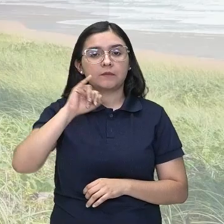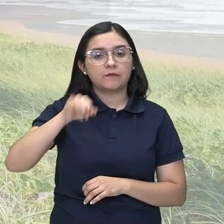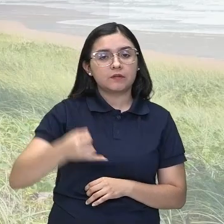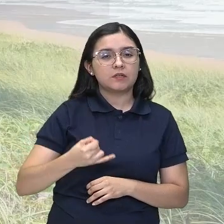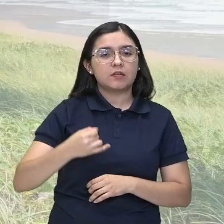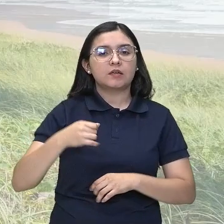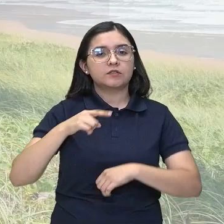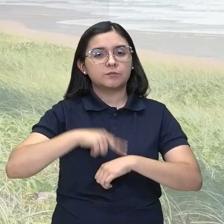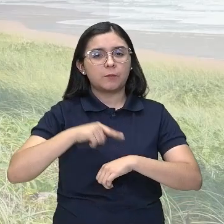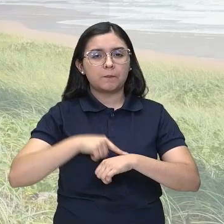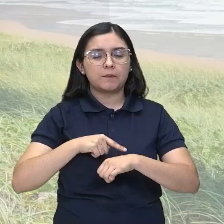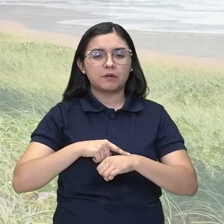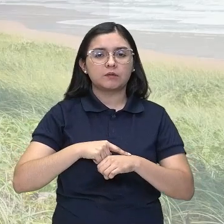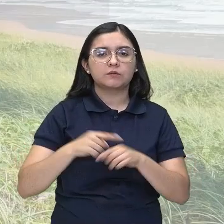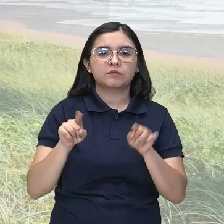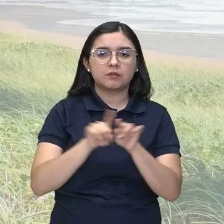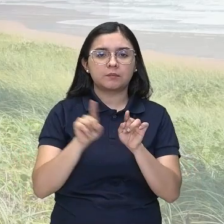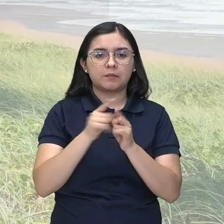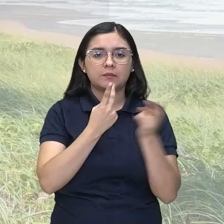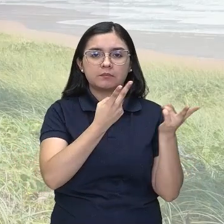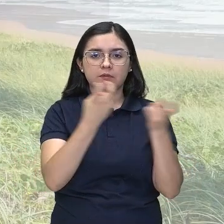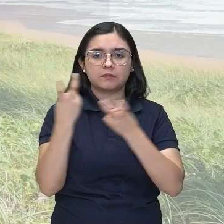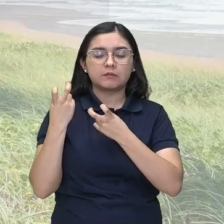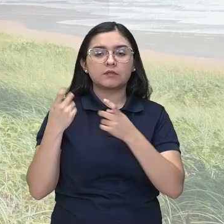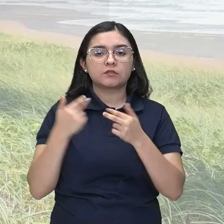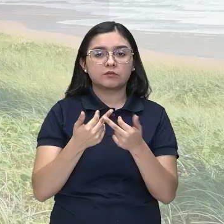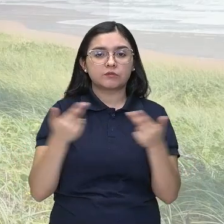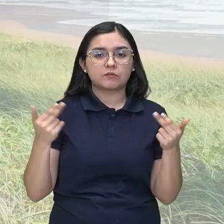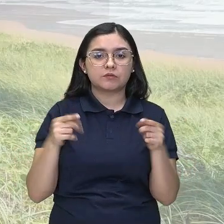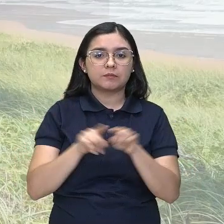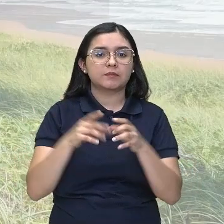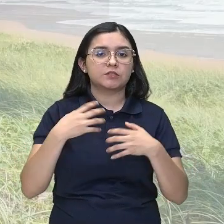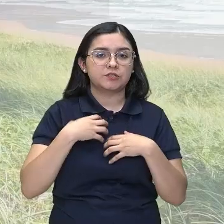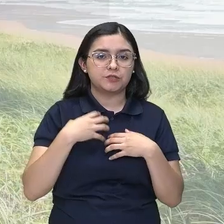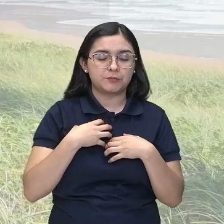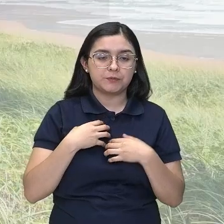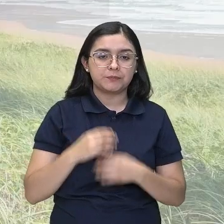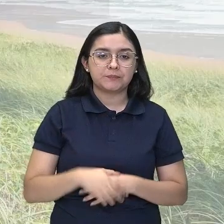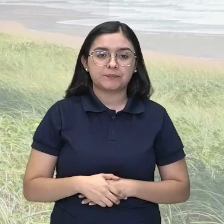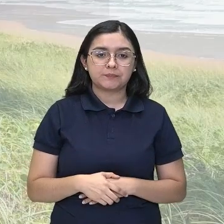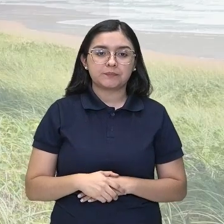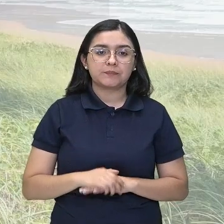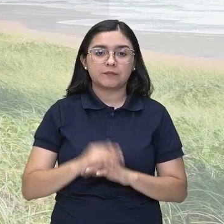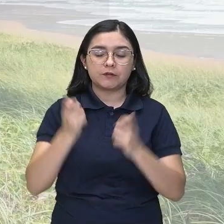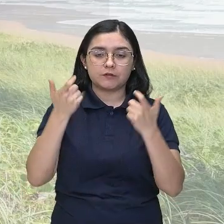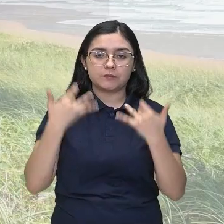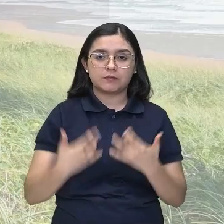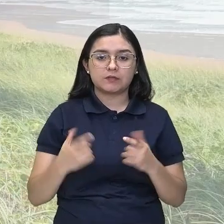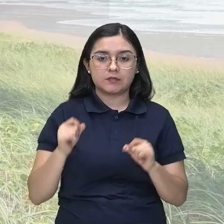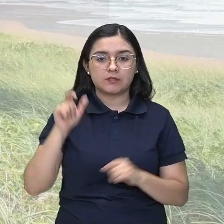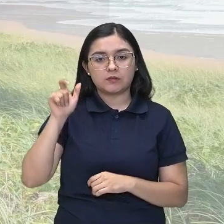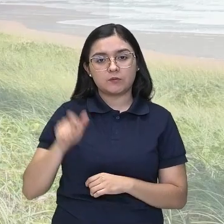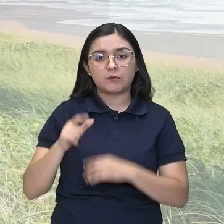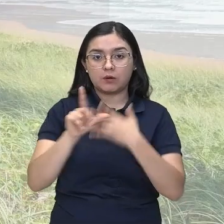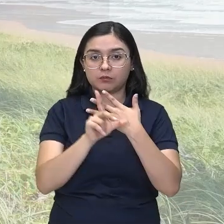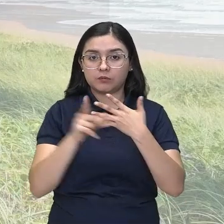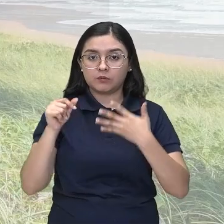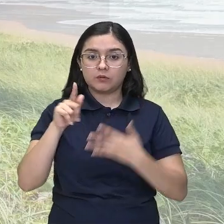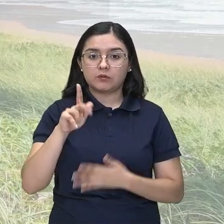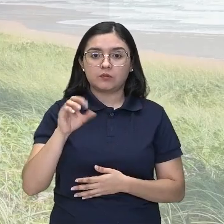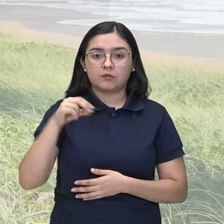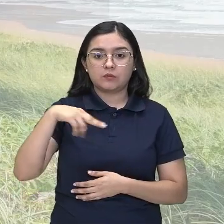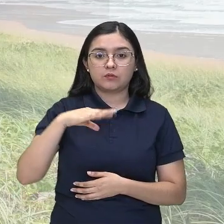que eu possa ver essas coisas e ter esse sentimento. Eu falei para vocês, né, que Gonçalves Dias foi